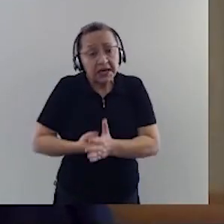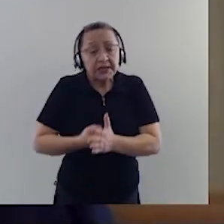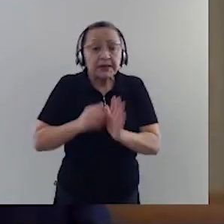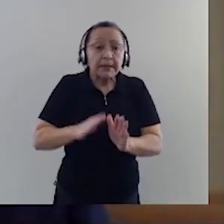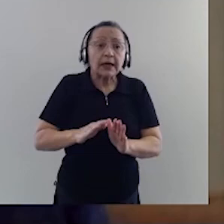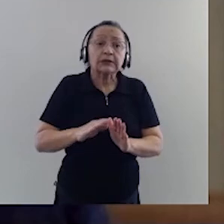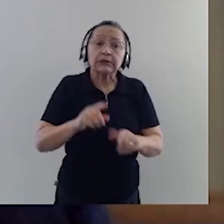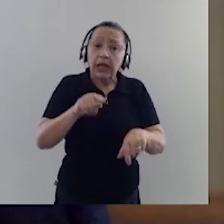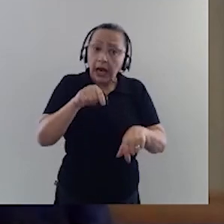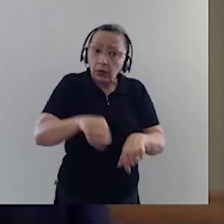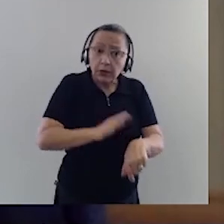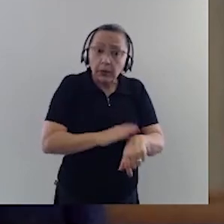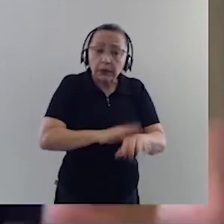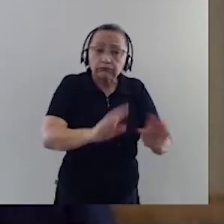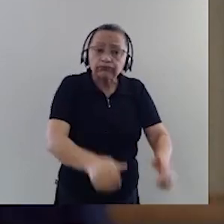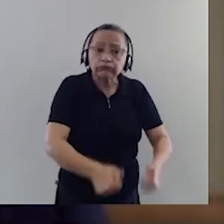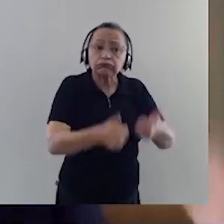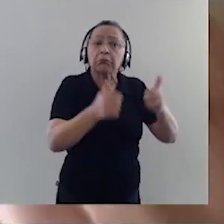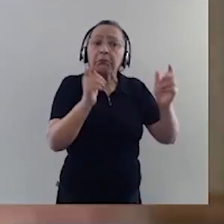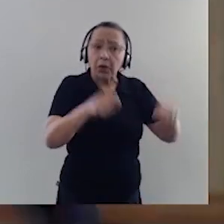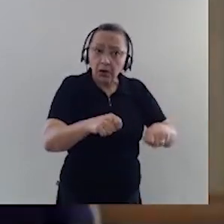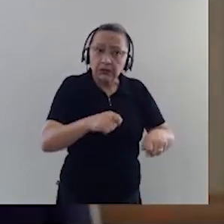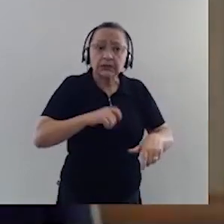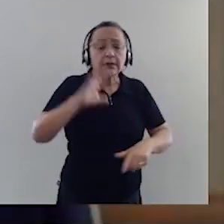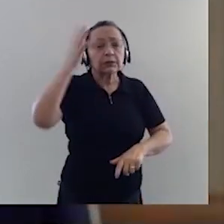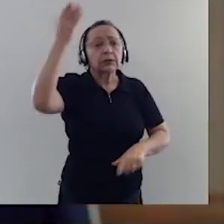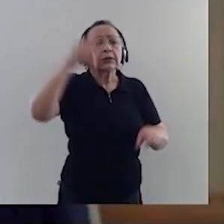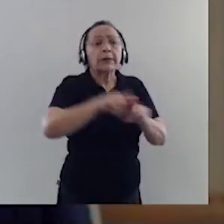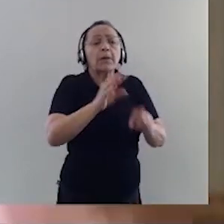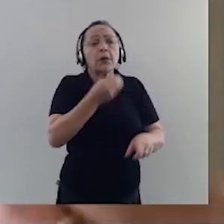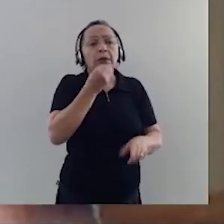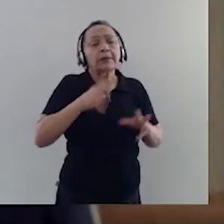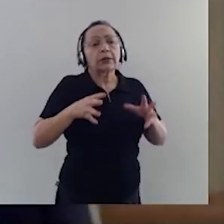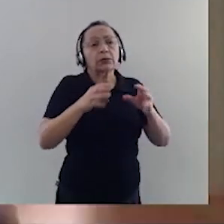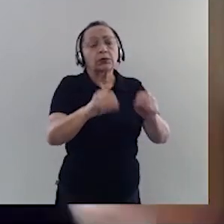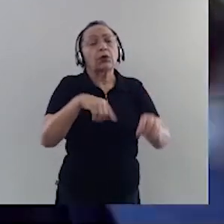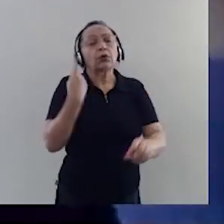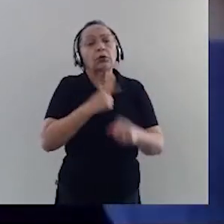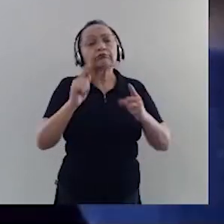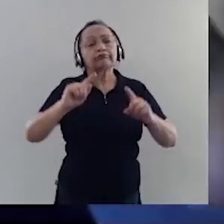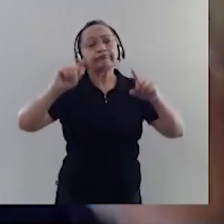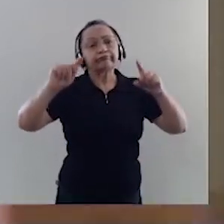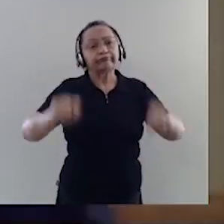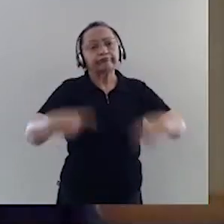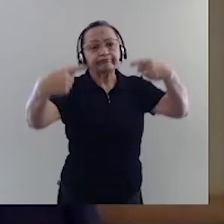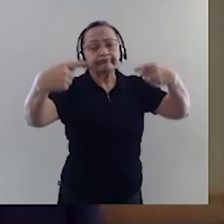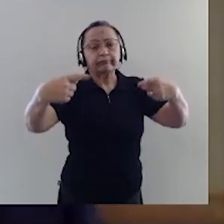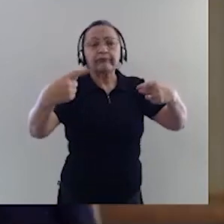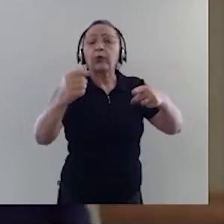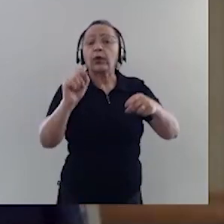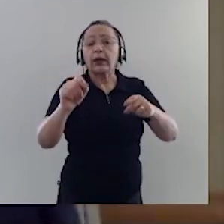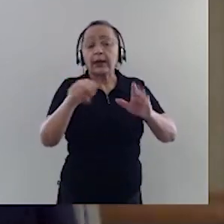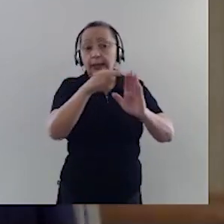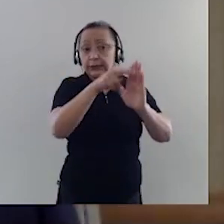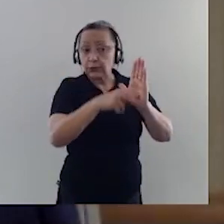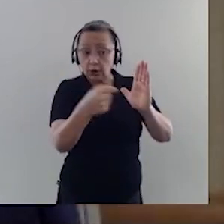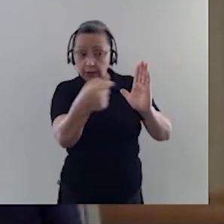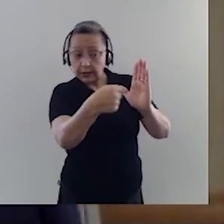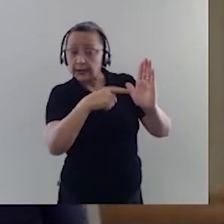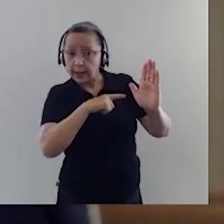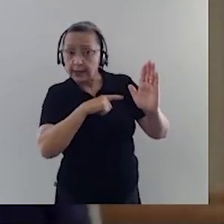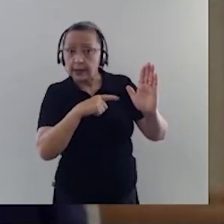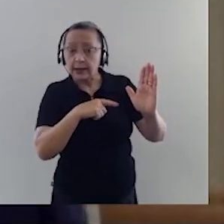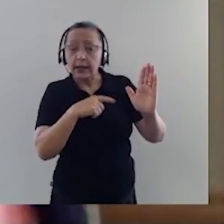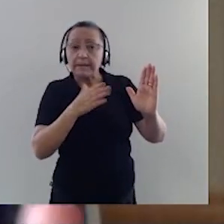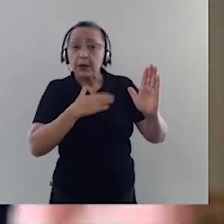solução, uma grande oportunidade para todos. Nosso desafio, ministro, é fazer que as normas de recuperação judicial,